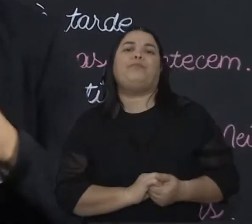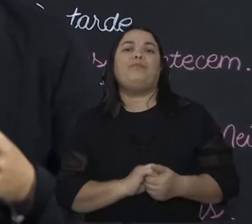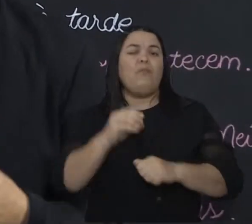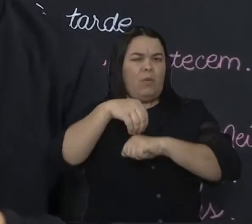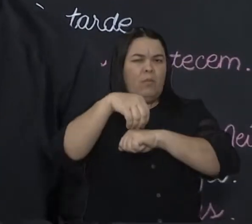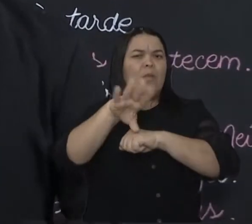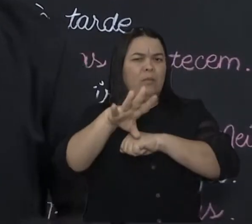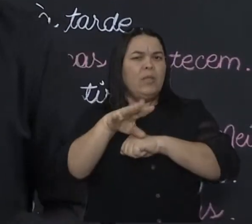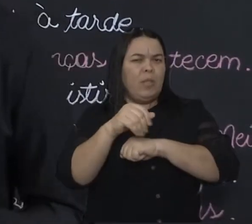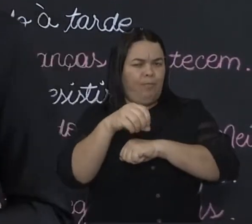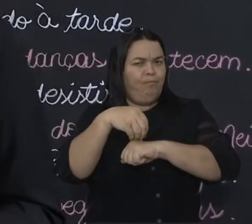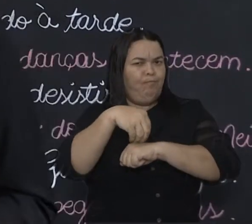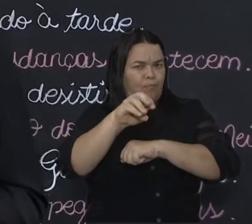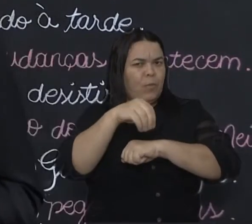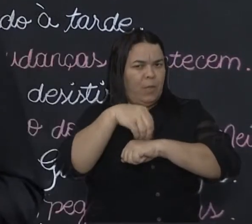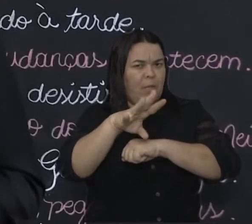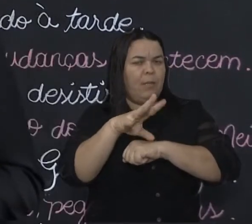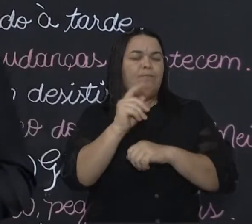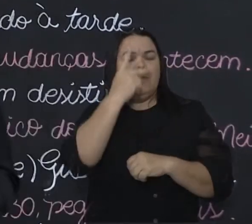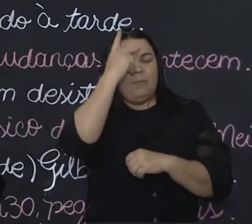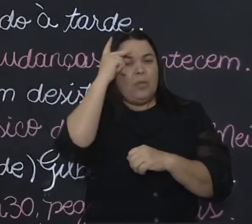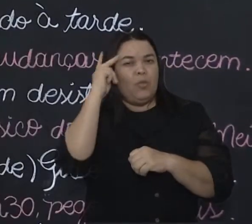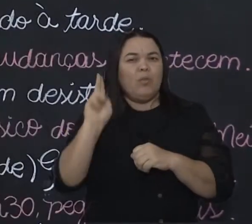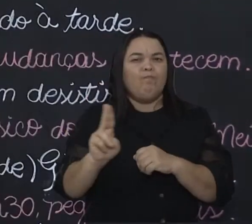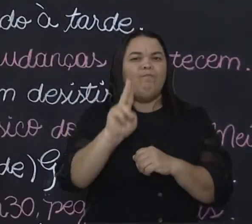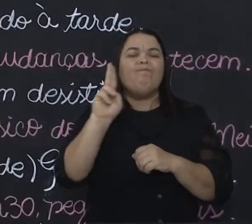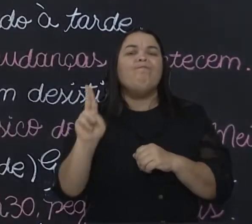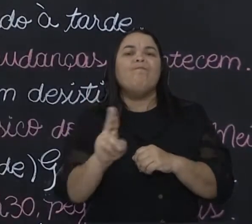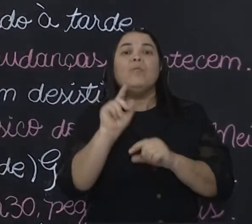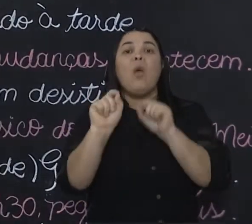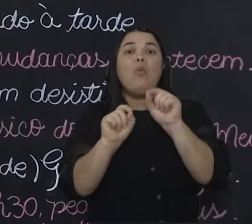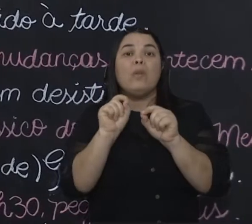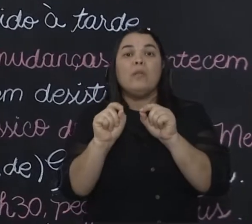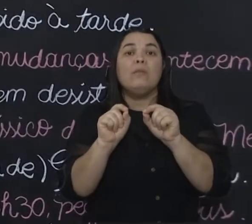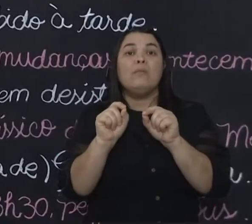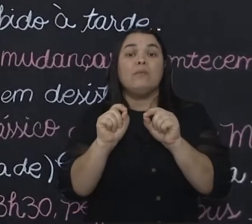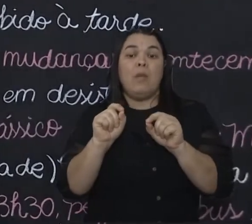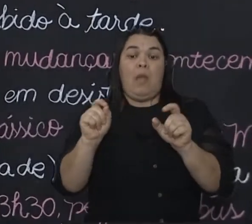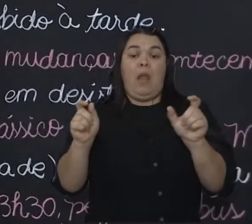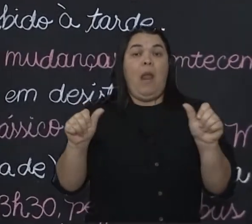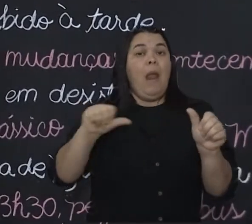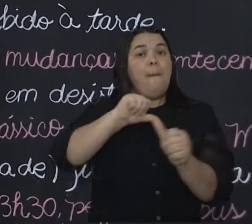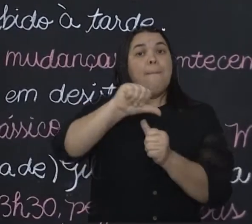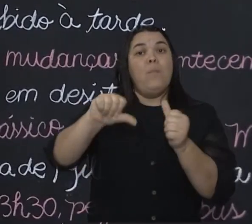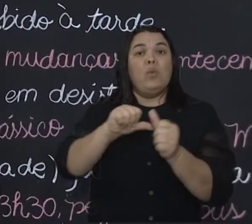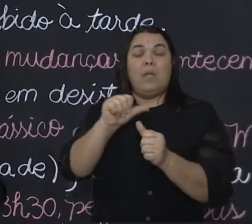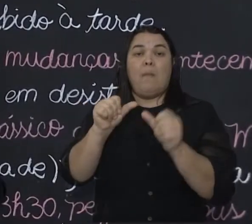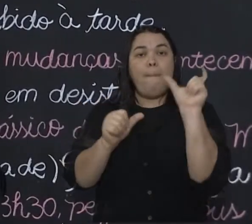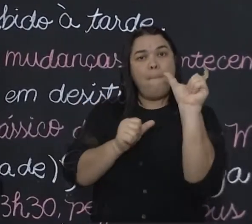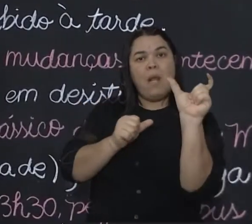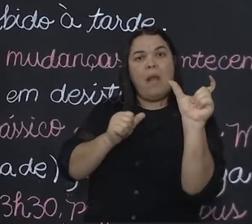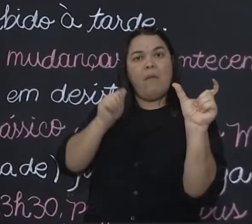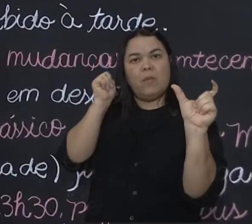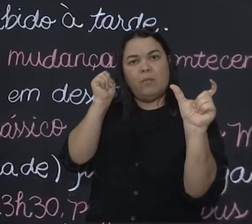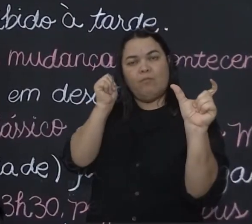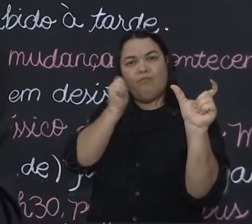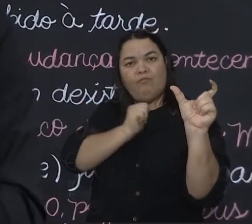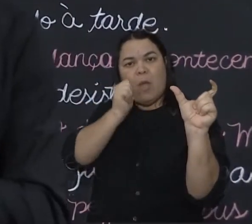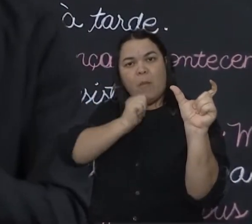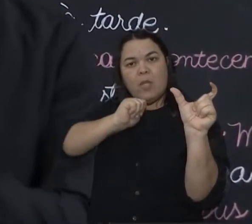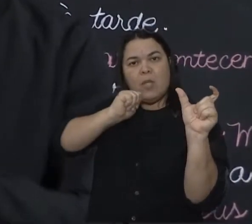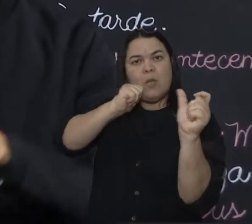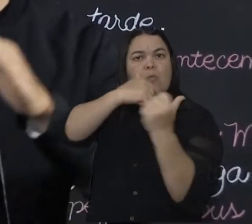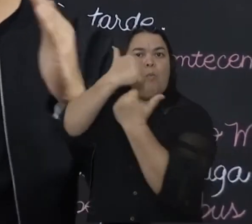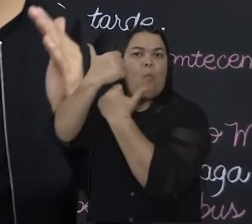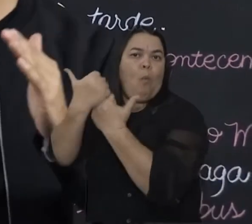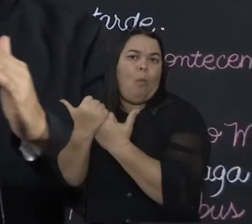uma estratégia que as pessoas costumam utilizar é a substituição do termo feminino por um termo masculino. Caso aconteça a formação